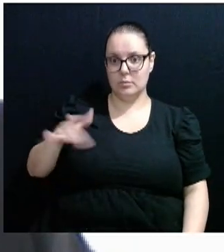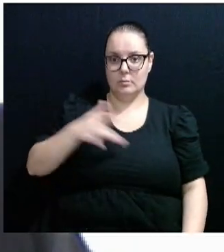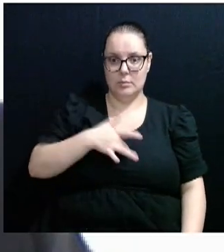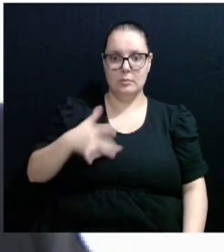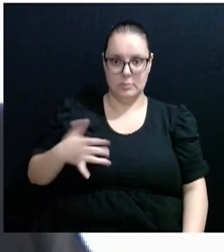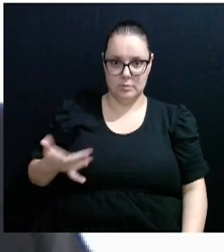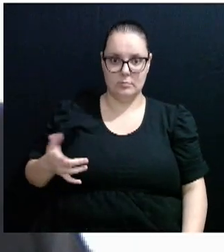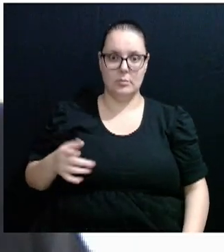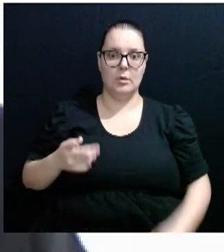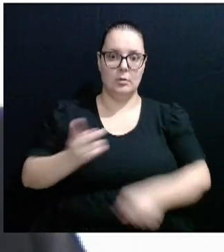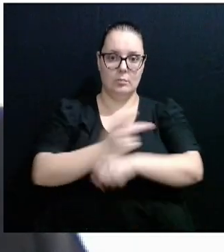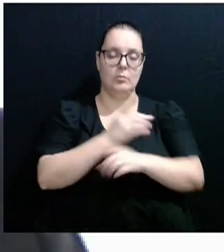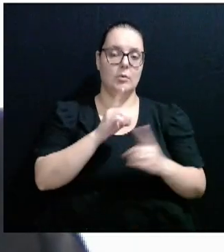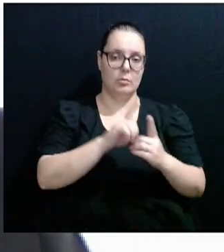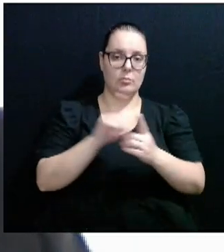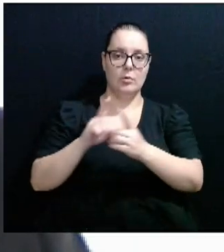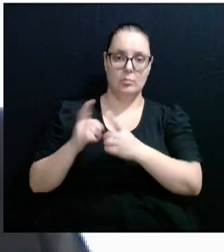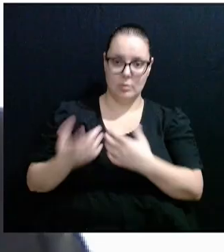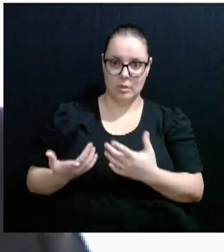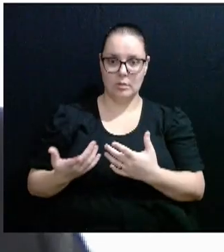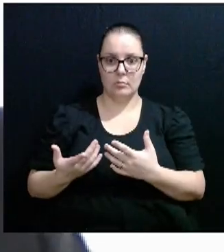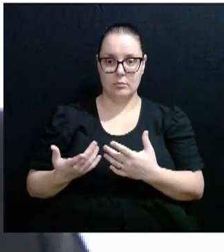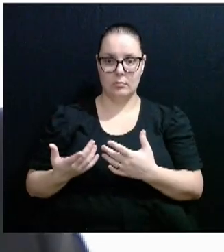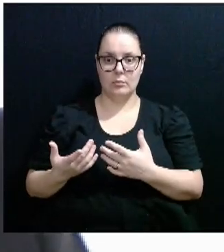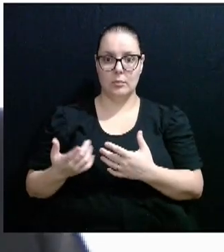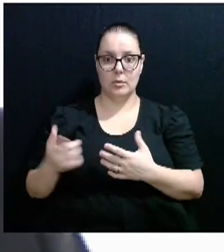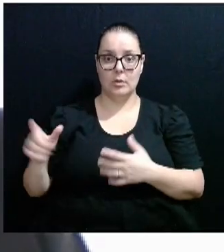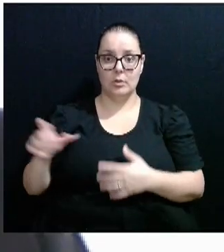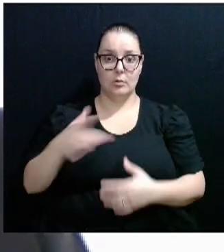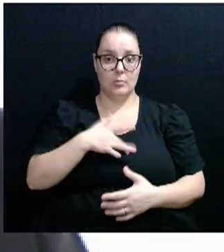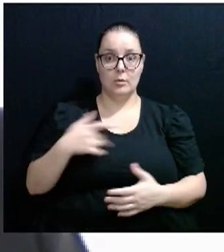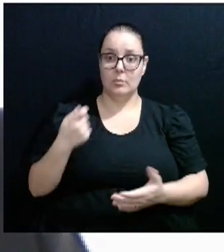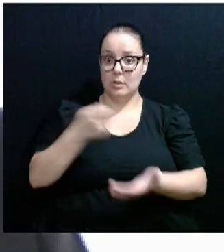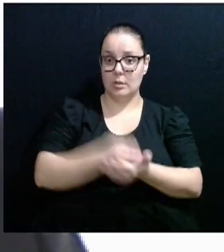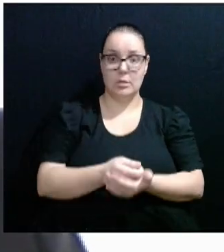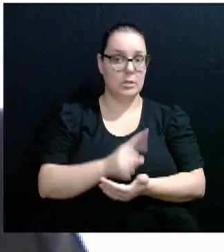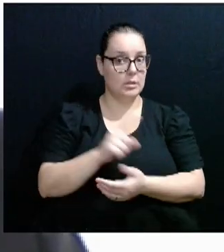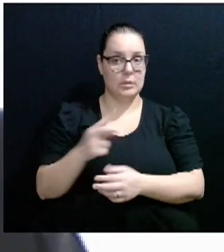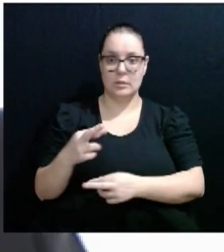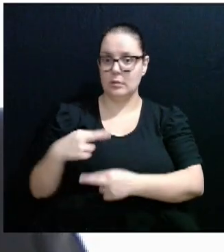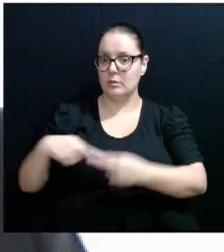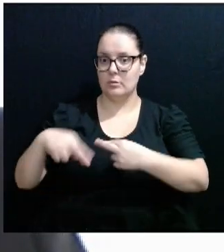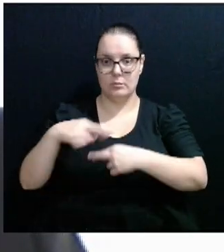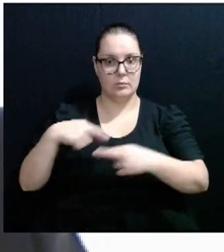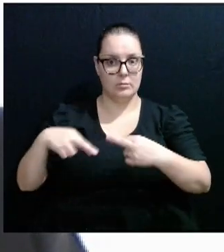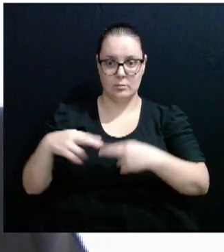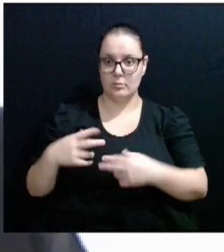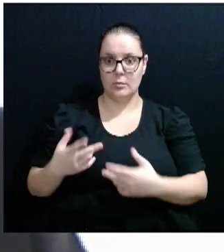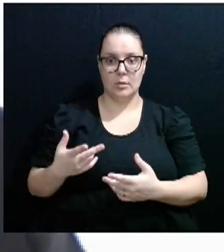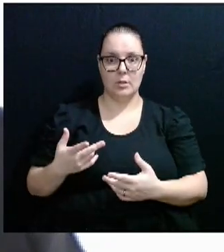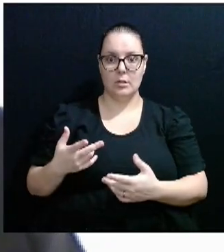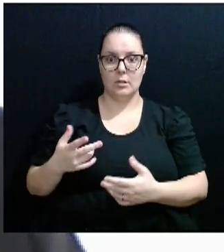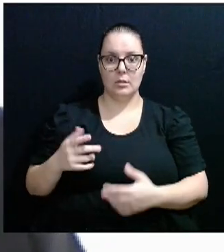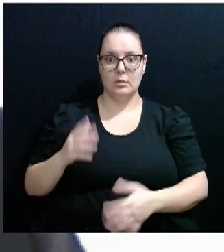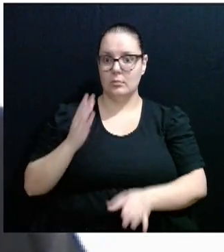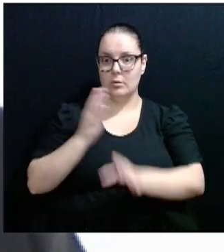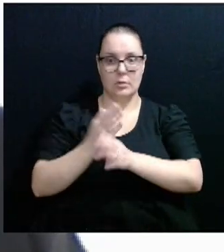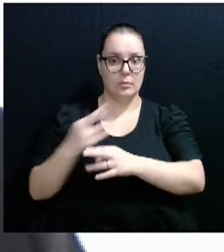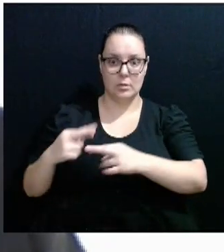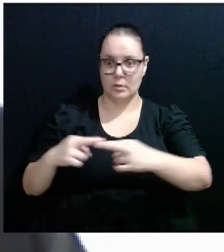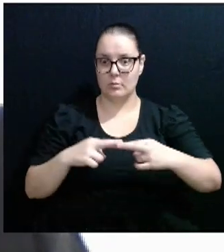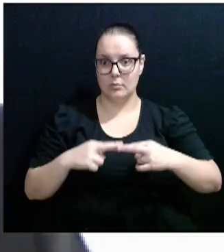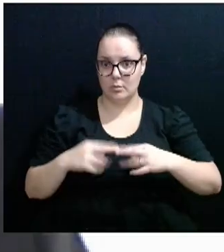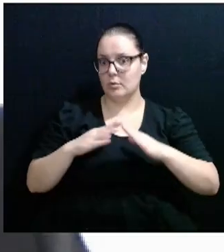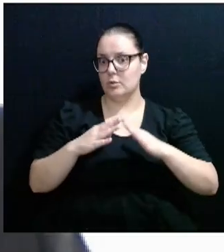atendimento que está coberto pelo plano, mas você não encontra na rede referenciada, né, na listinha ali de clínicas ou